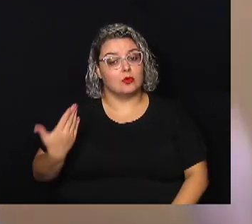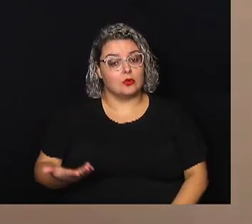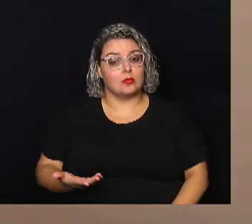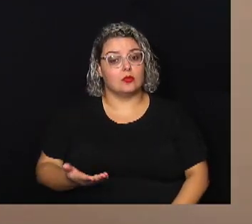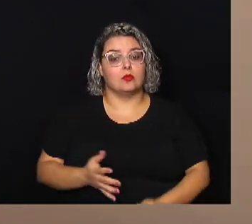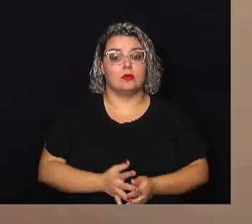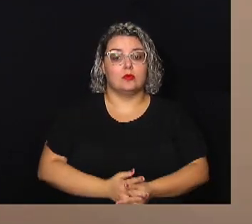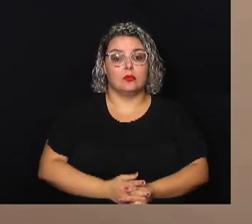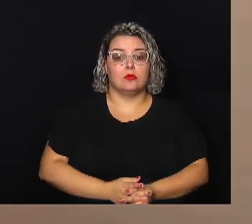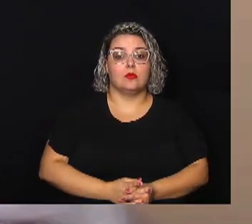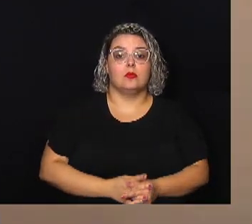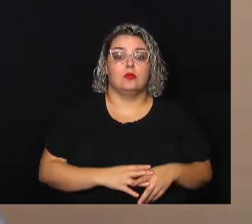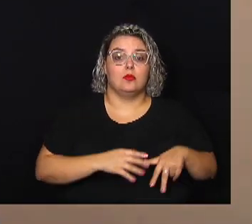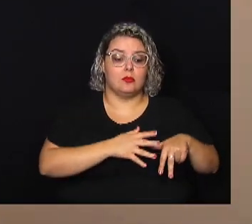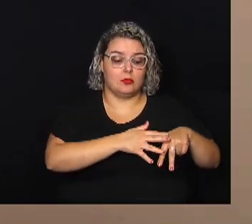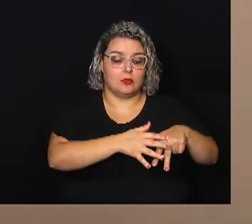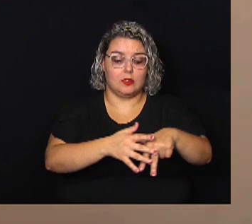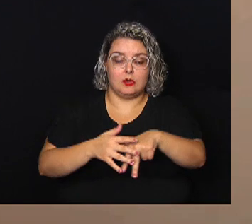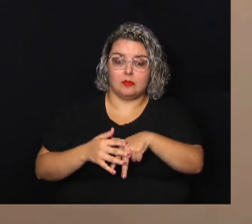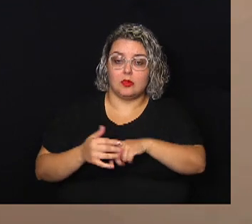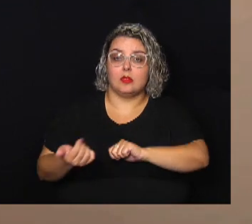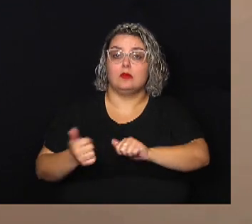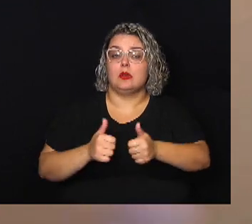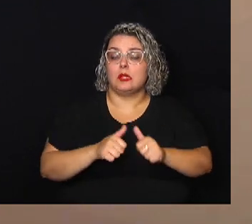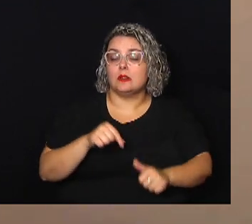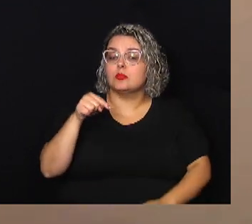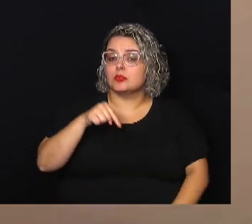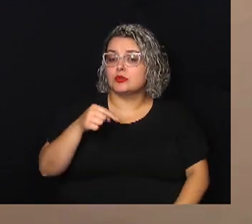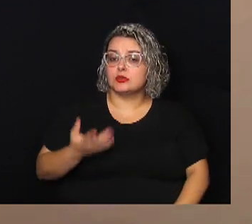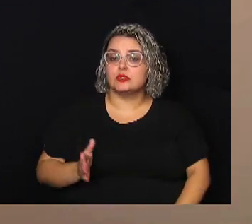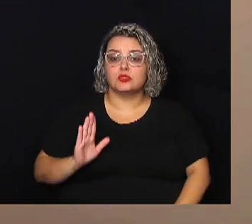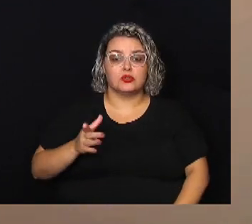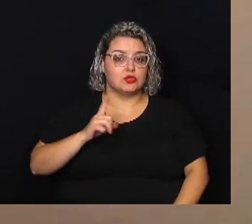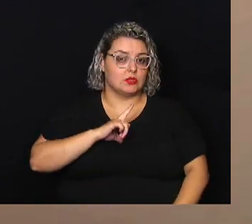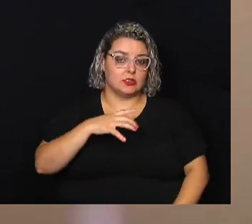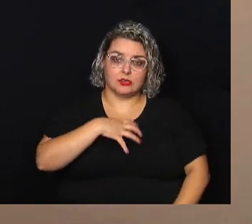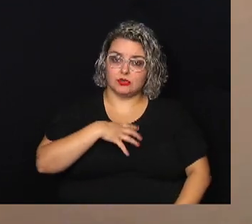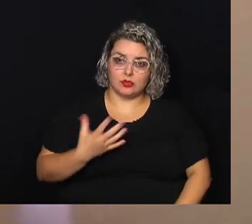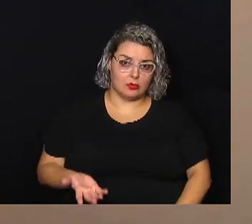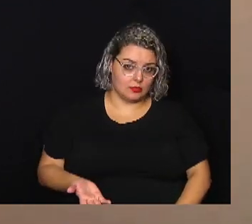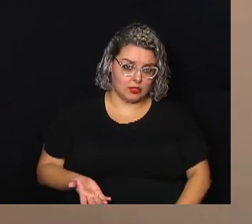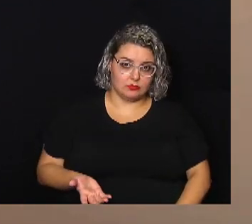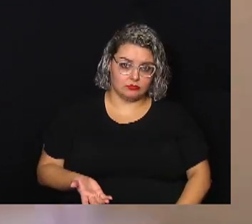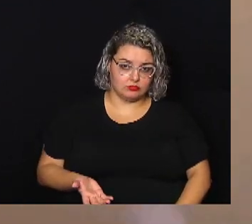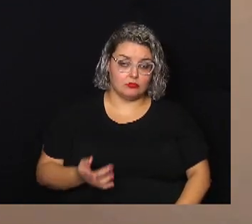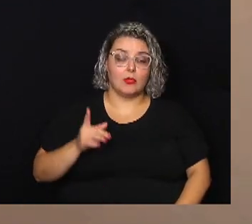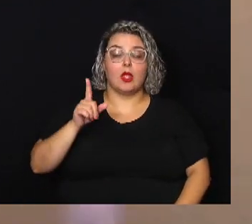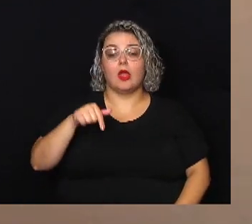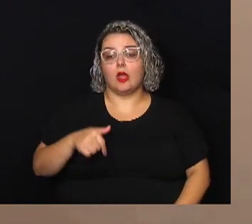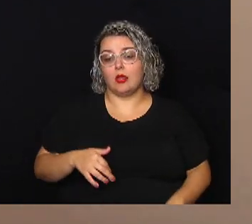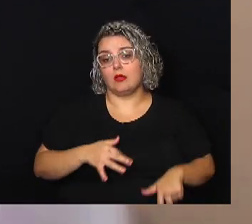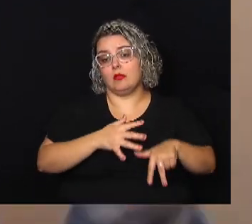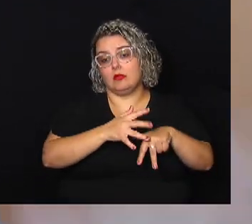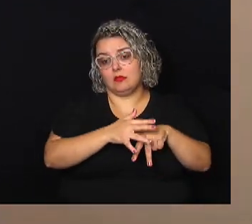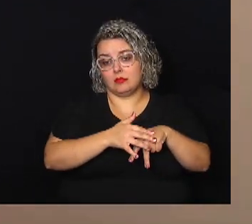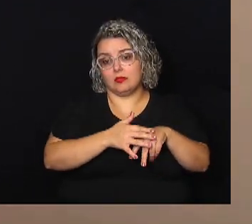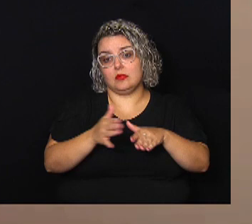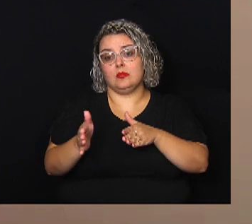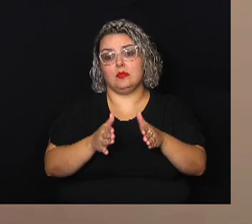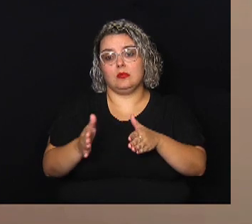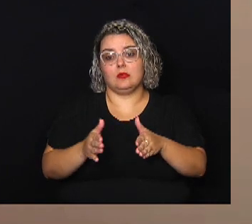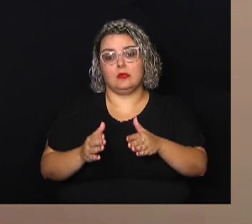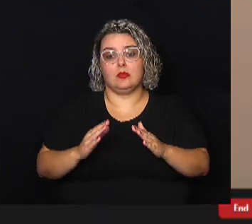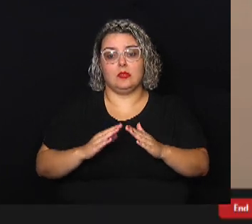pega aquele paciente, nós avaliamos aquele paciente que já tem sintoma. Então, é aquele paciente que ele já está na fase clínica